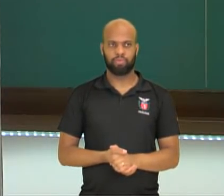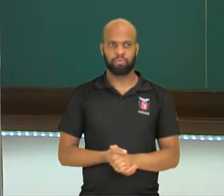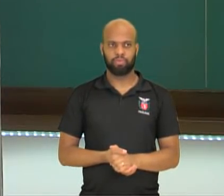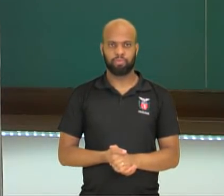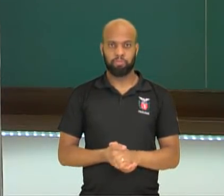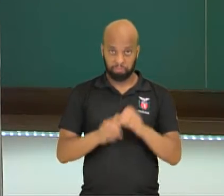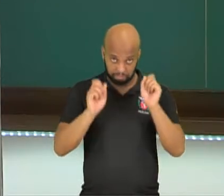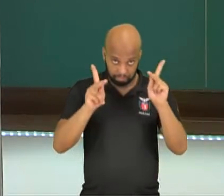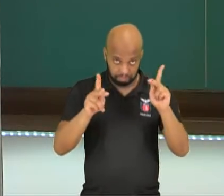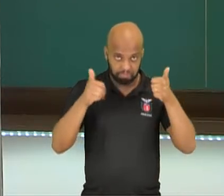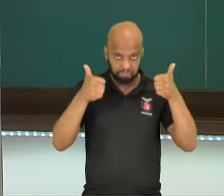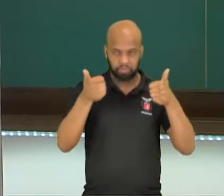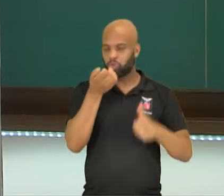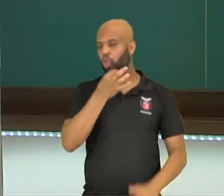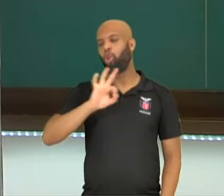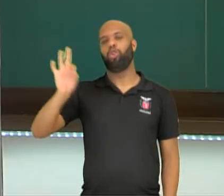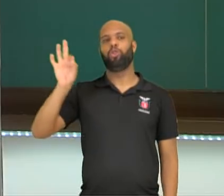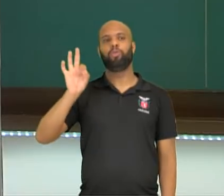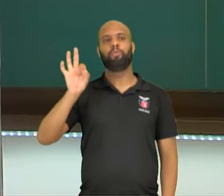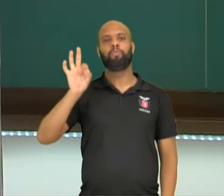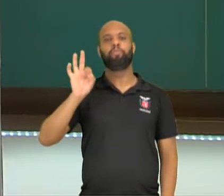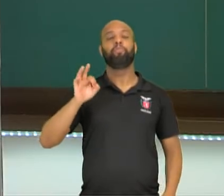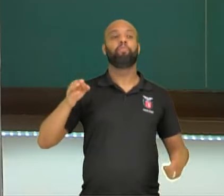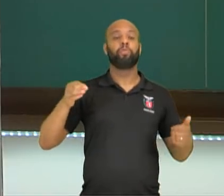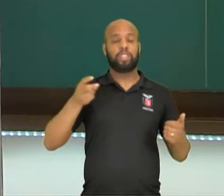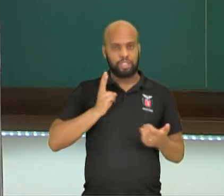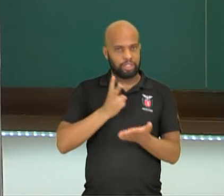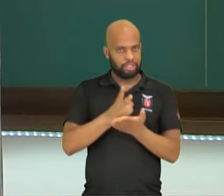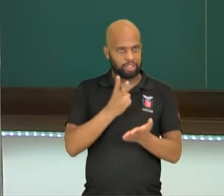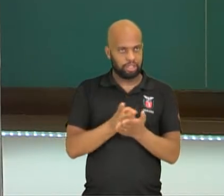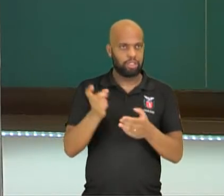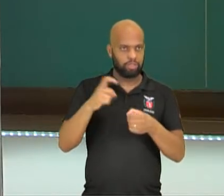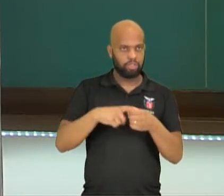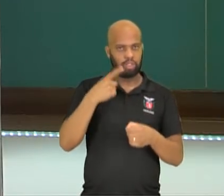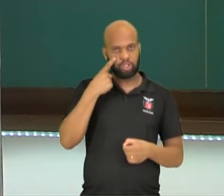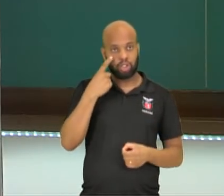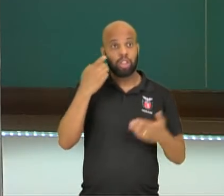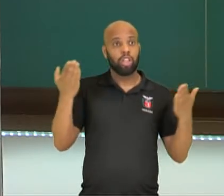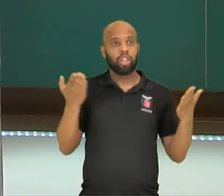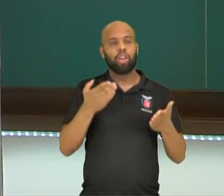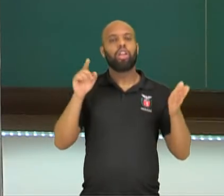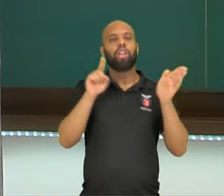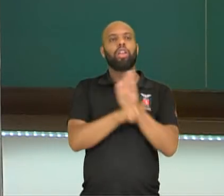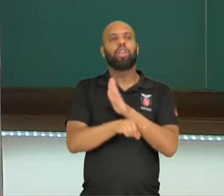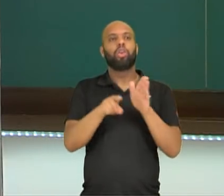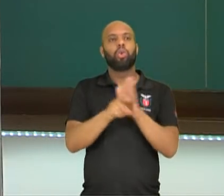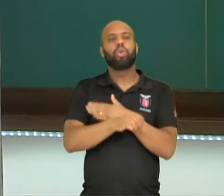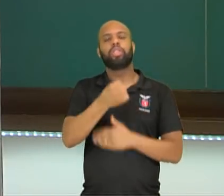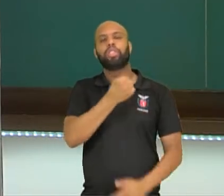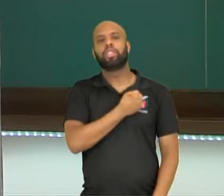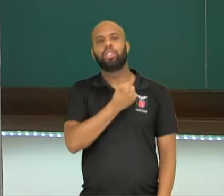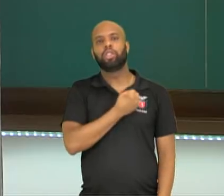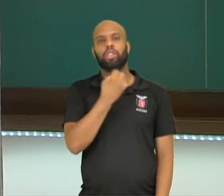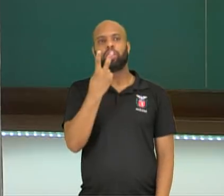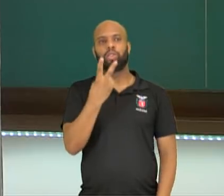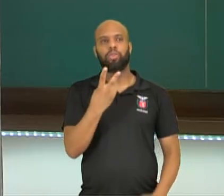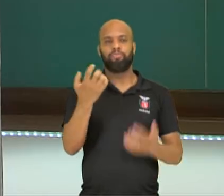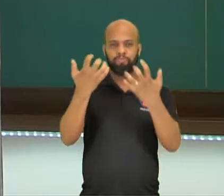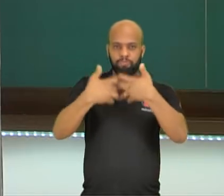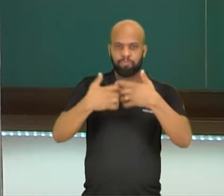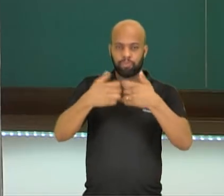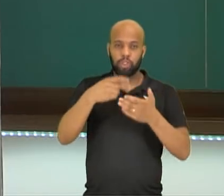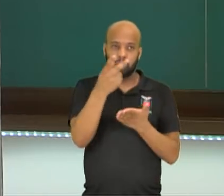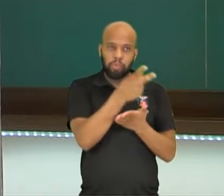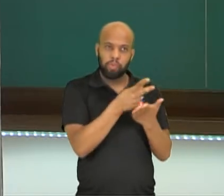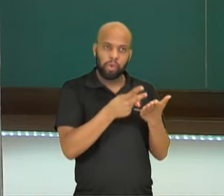Que bom, ótimo. Deixa anotadinho e olha isso sempre, ok? Segundo quiz dessa aula, no